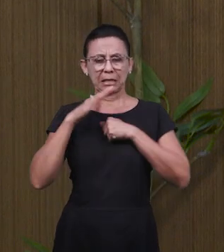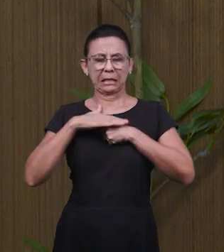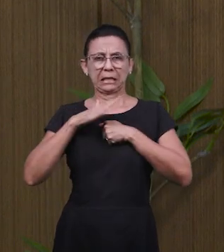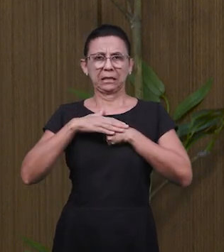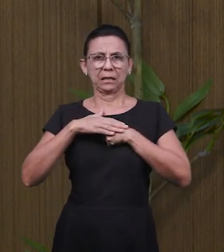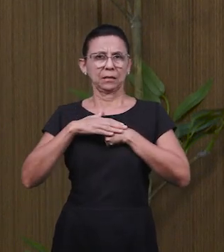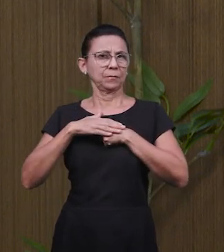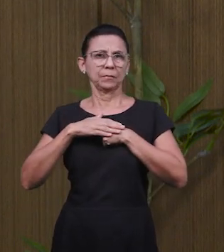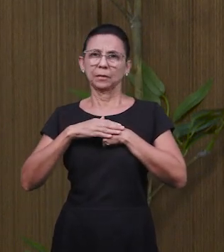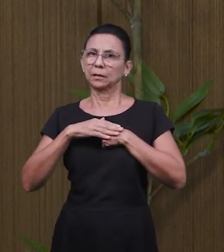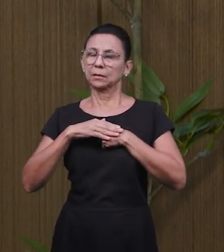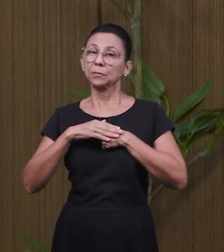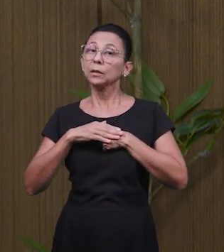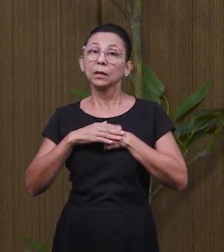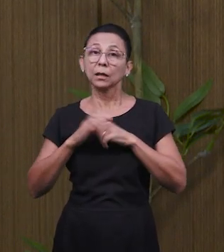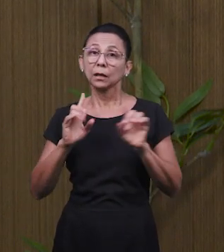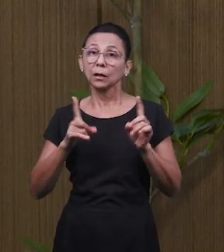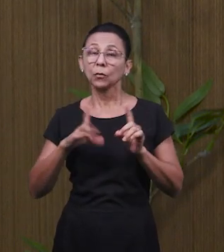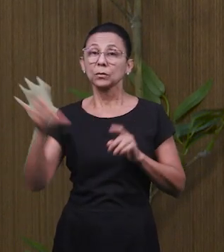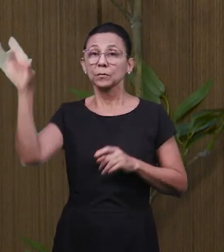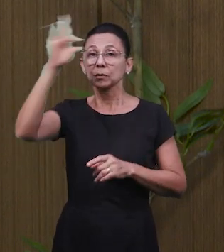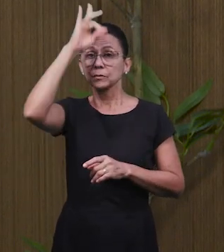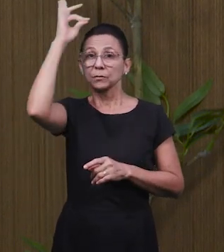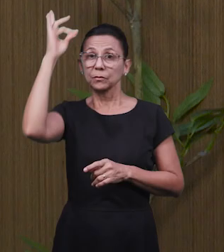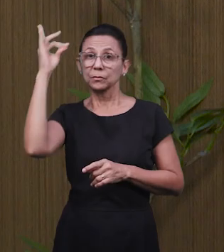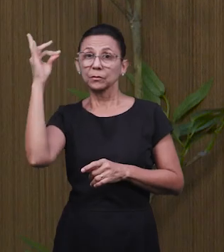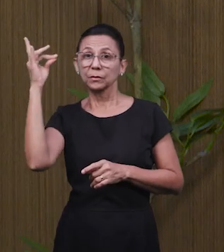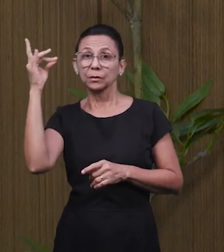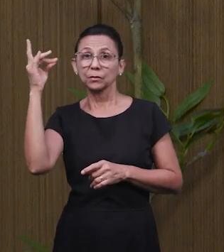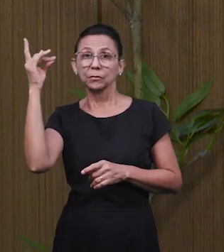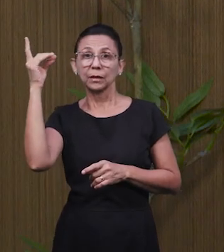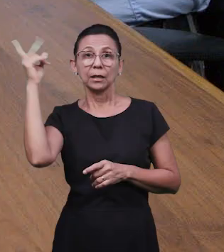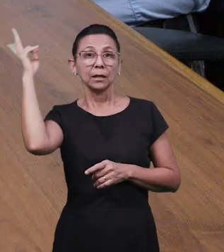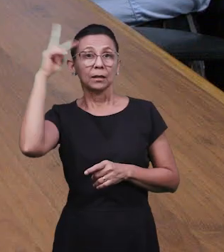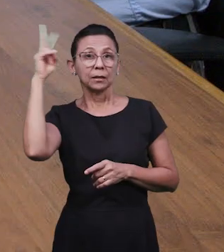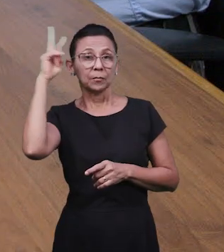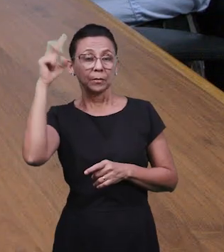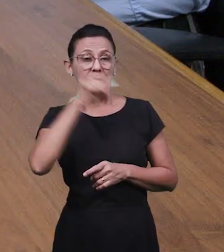fará lembrar todas as coisas.